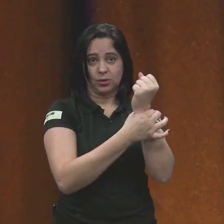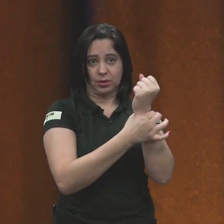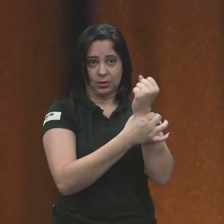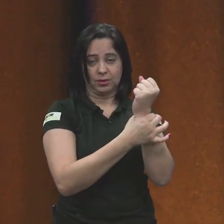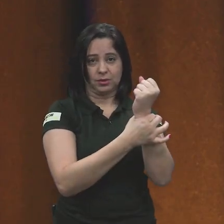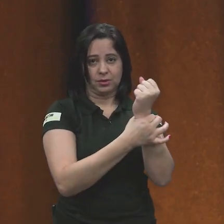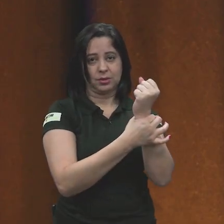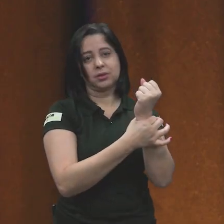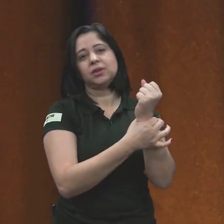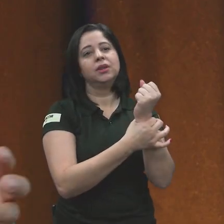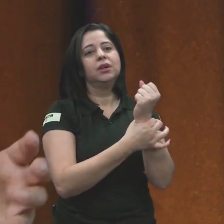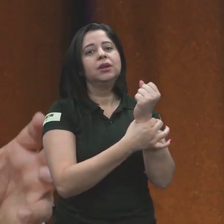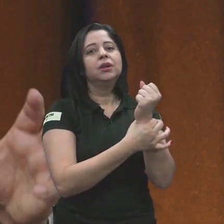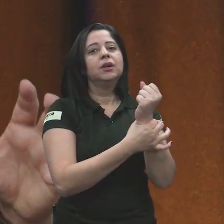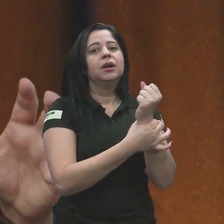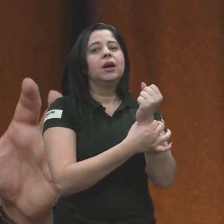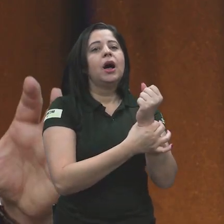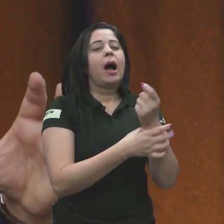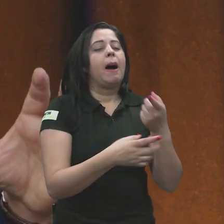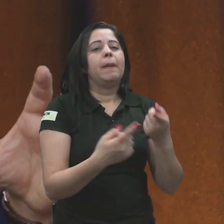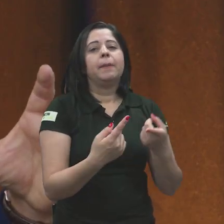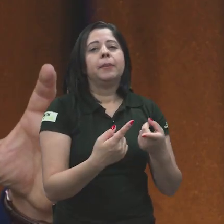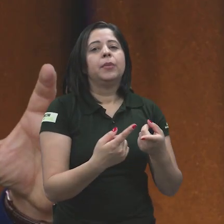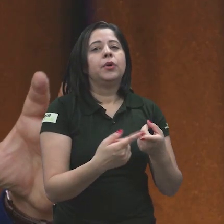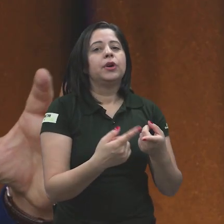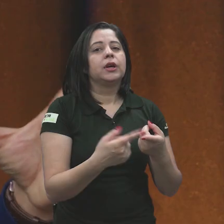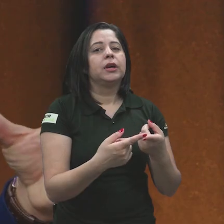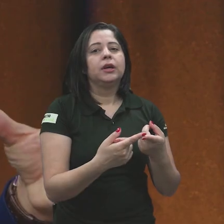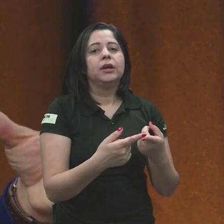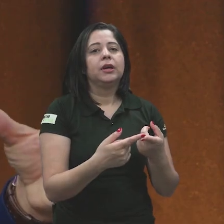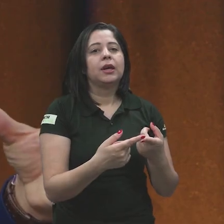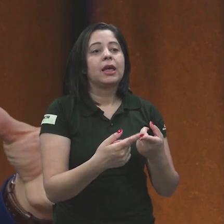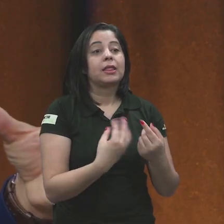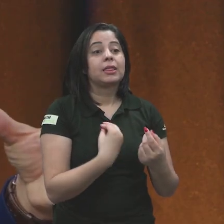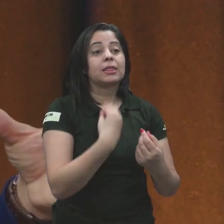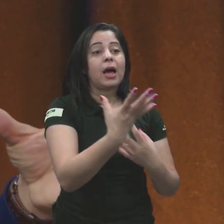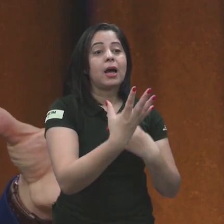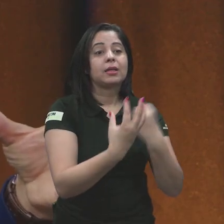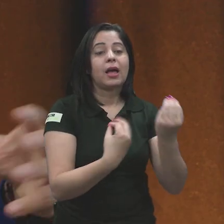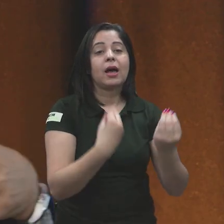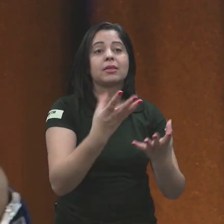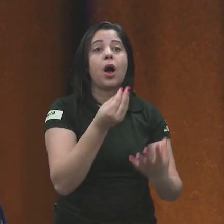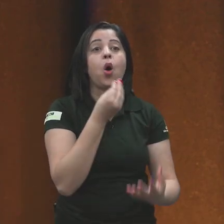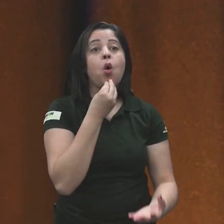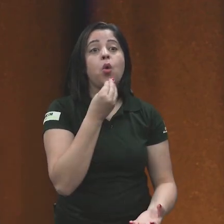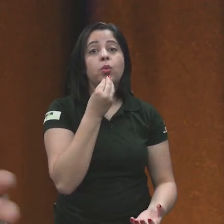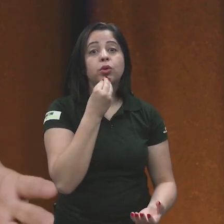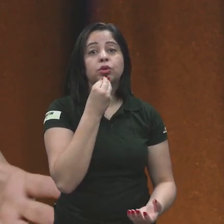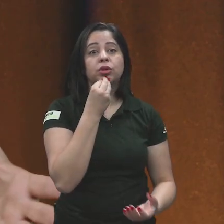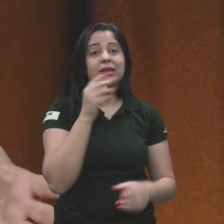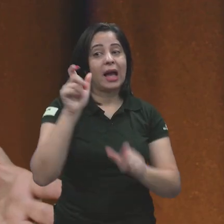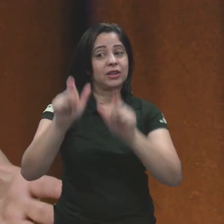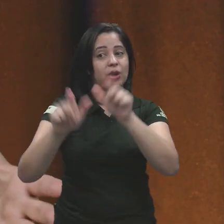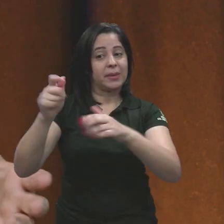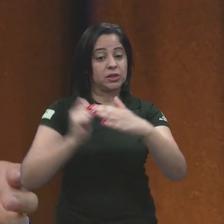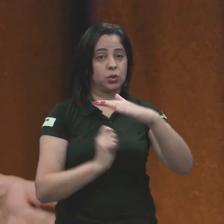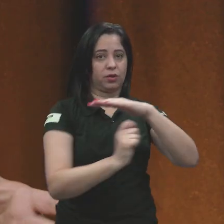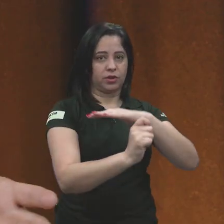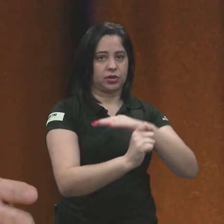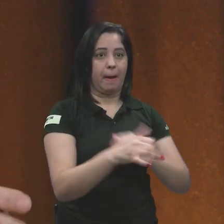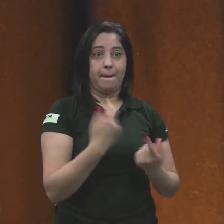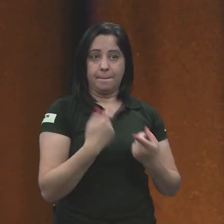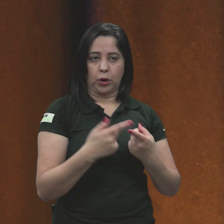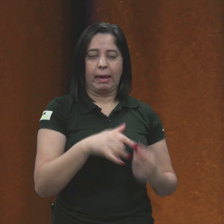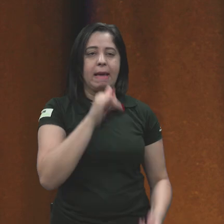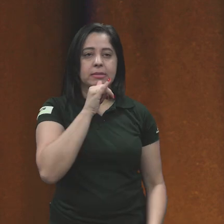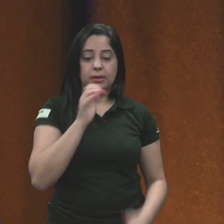cidade, você abre uma janela de oportunidades para quem quer investir na cidade. Porque